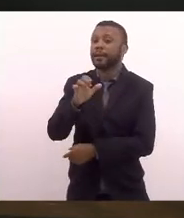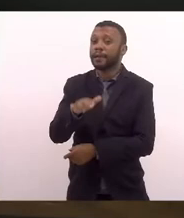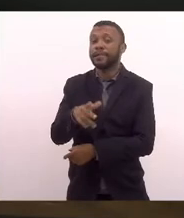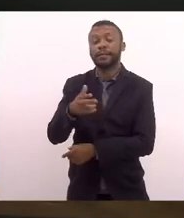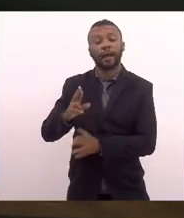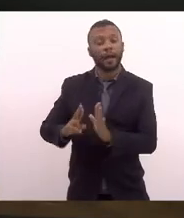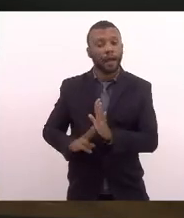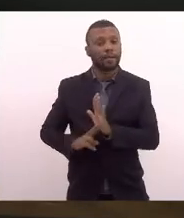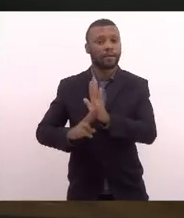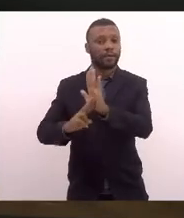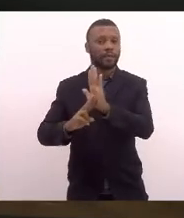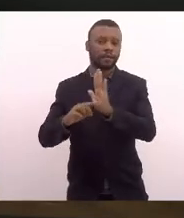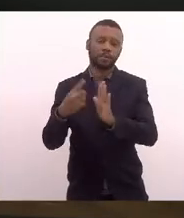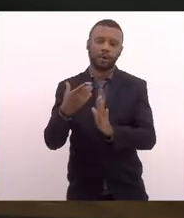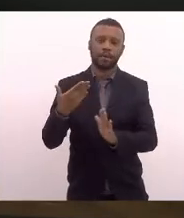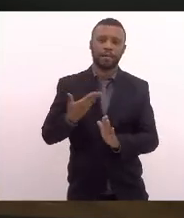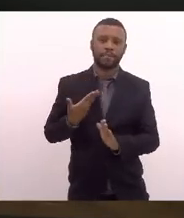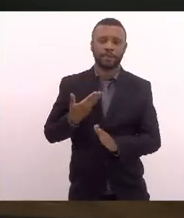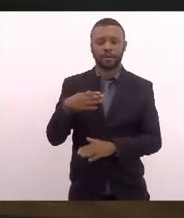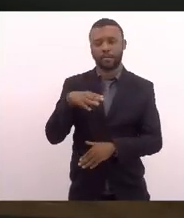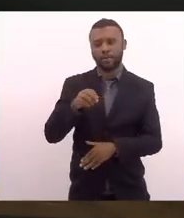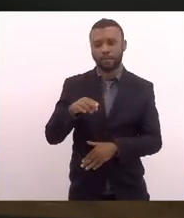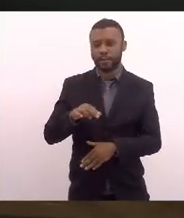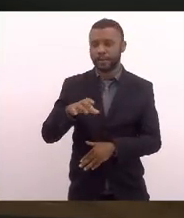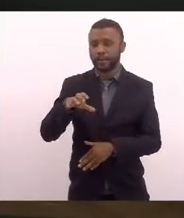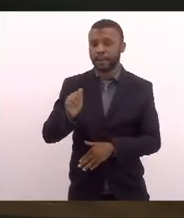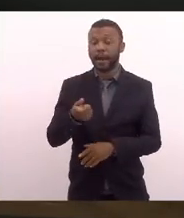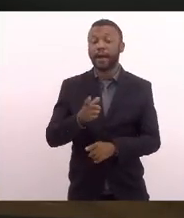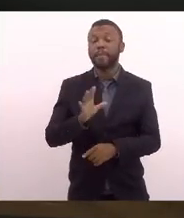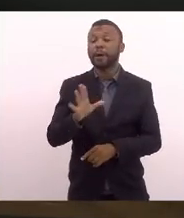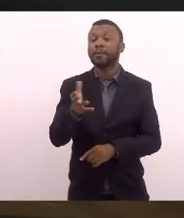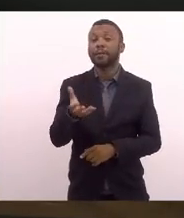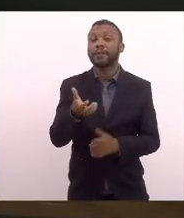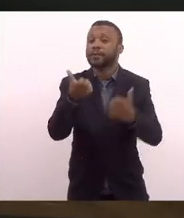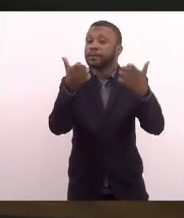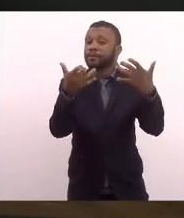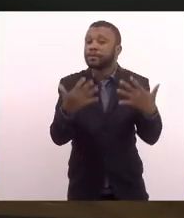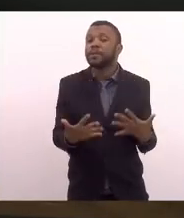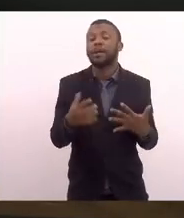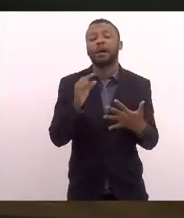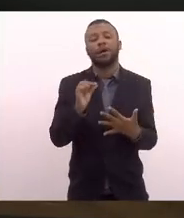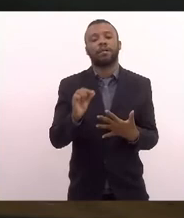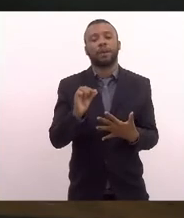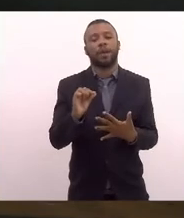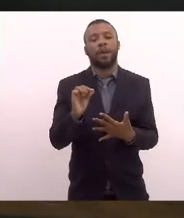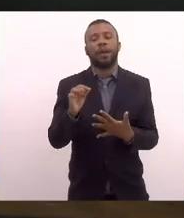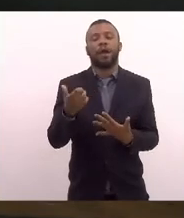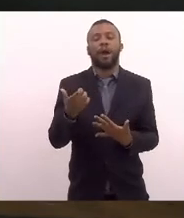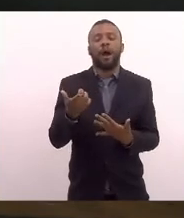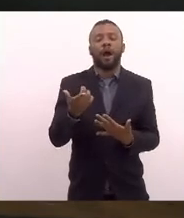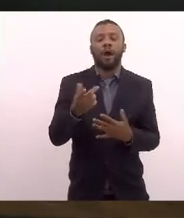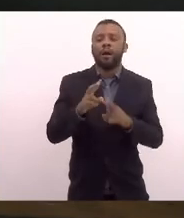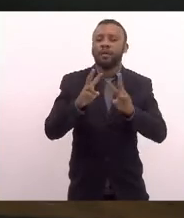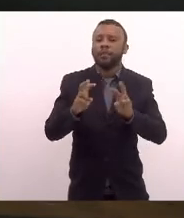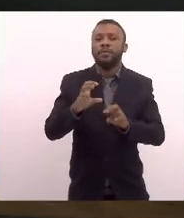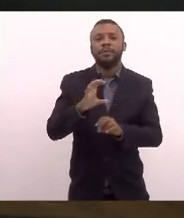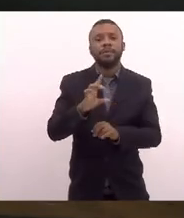a nossa querida Mônica Armada, mas eu queria ressaltar a coordenação